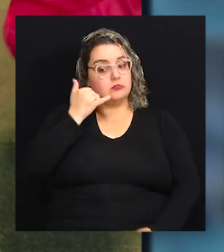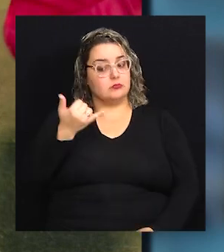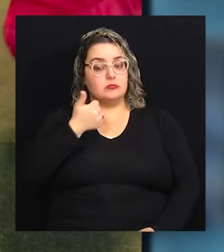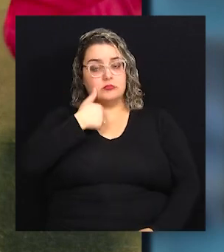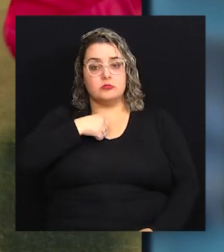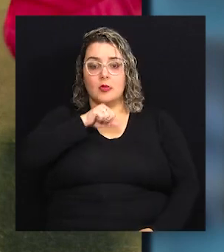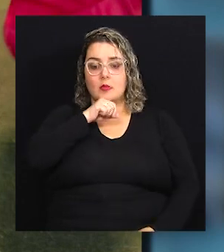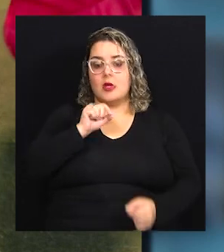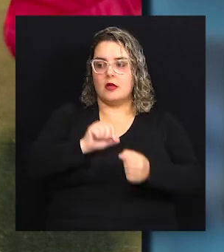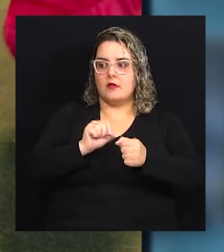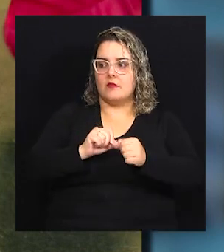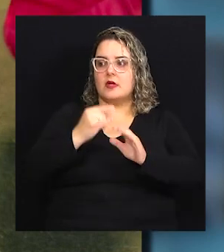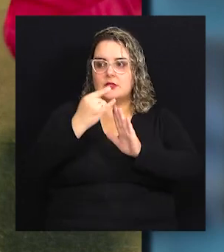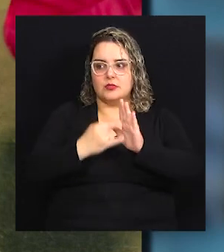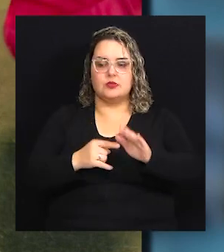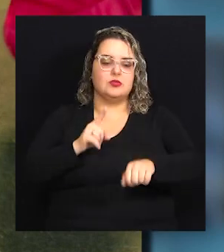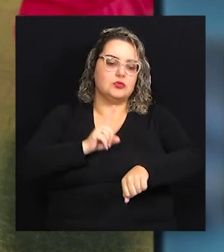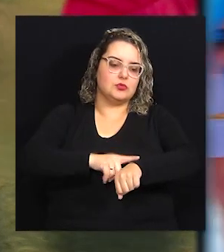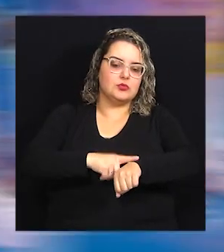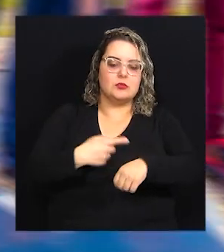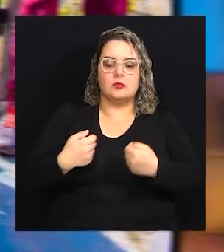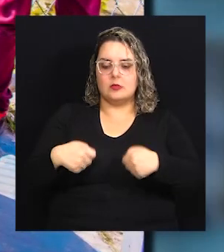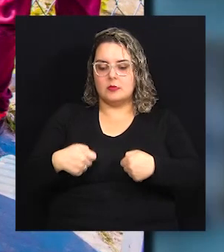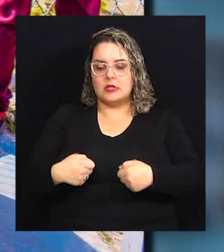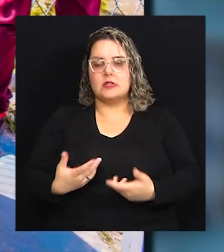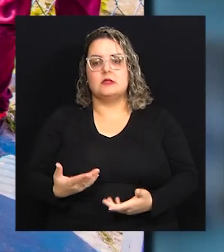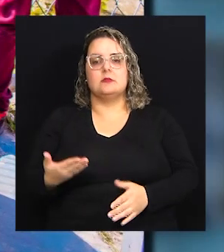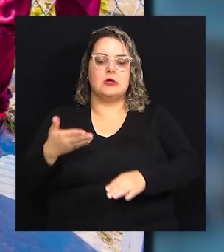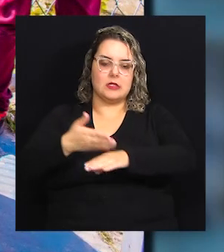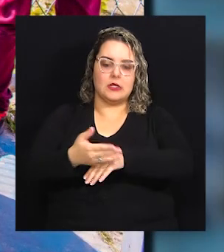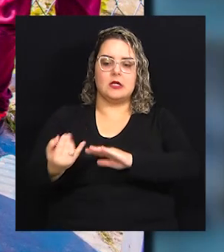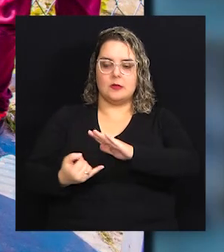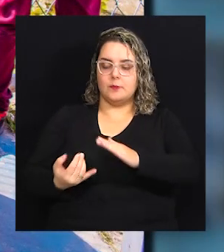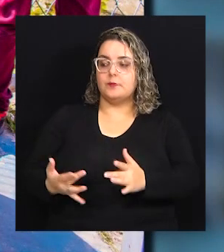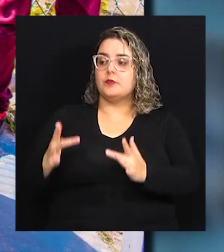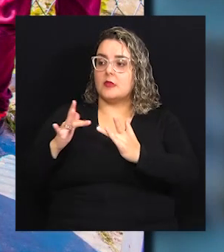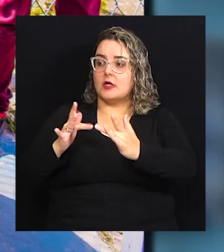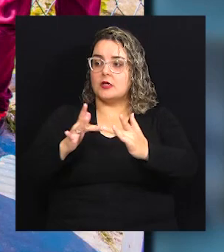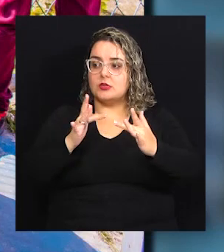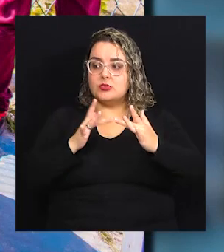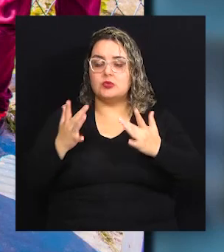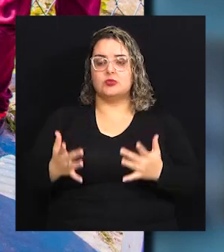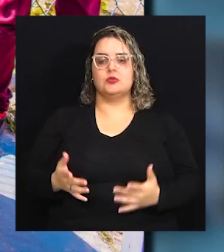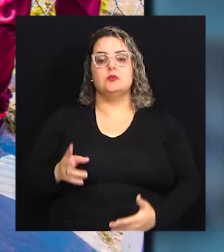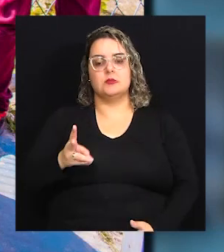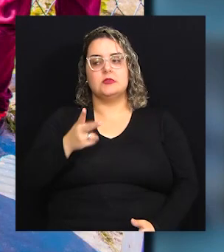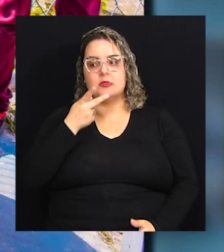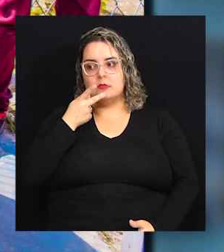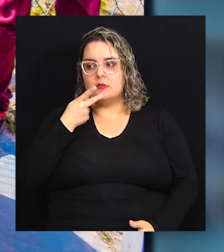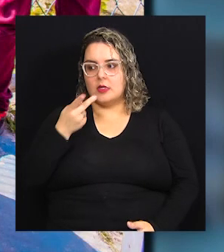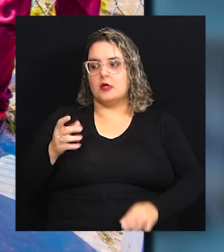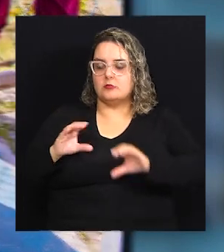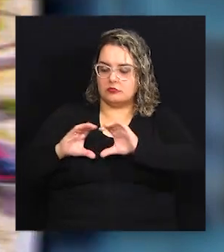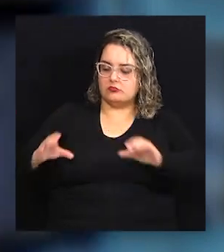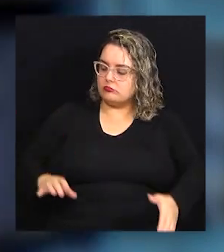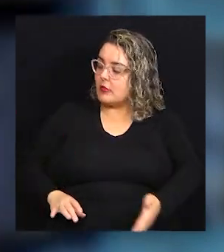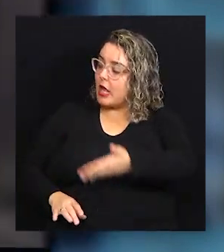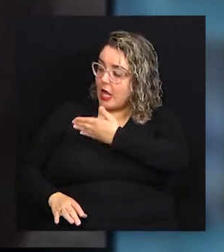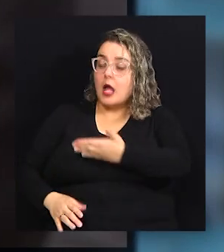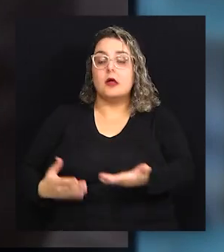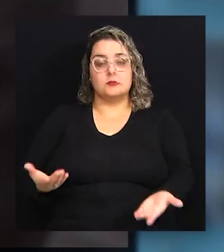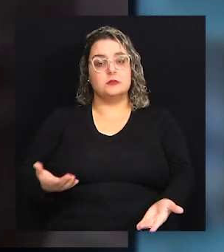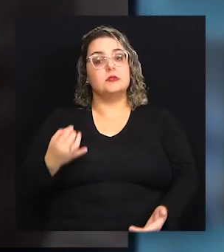entra em contato com a mãe. Fala a documentação, os períodos que é necessário para entrar na instituição. E esses contatos todos, como eu sempre digo,